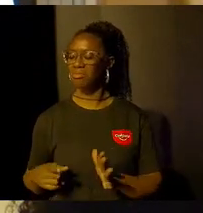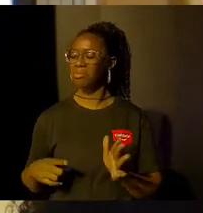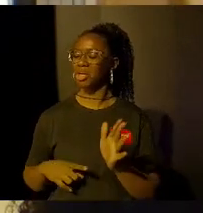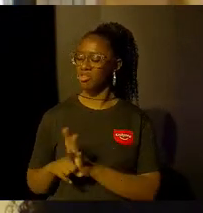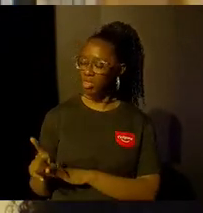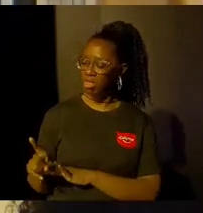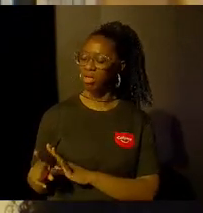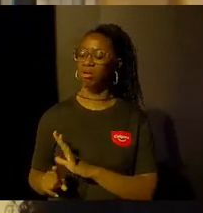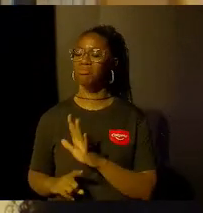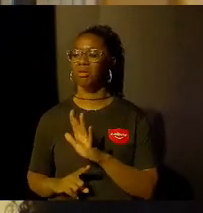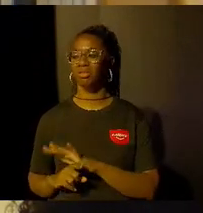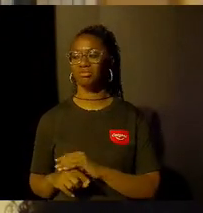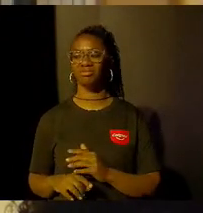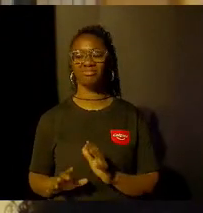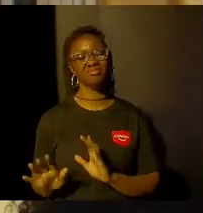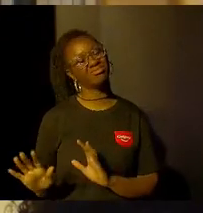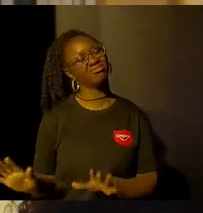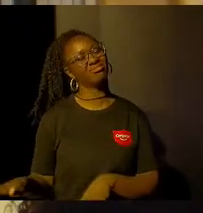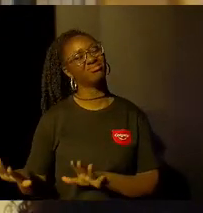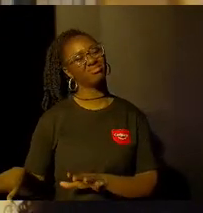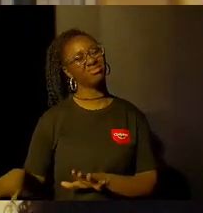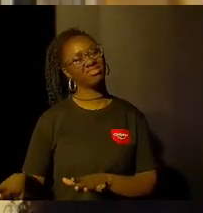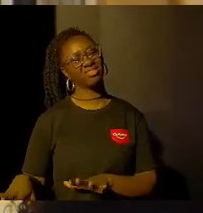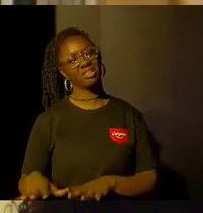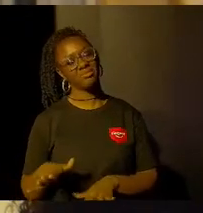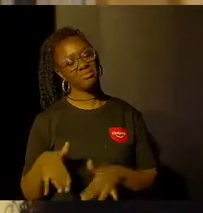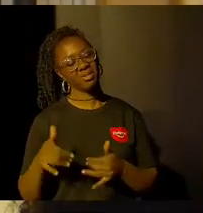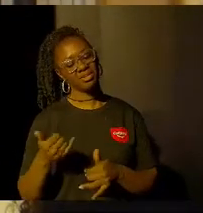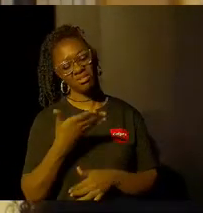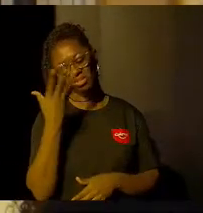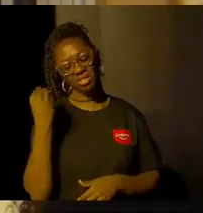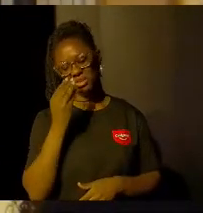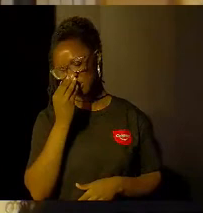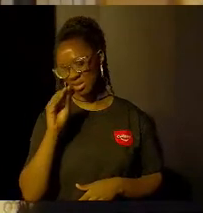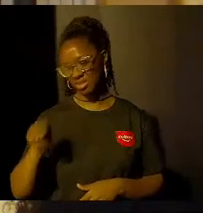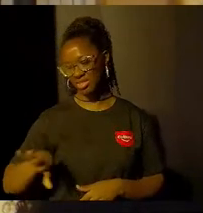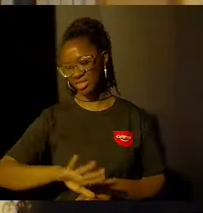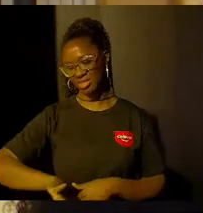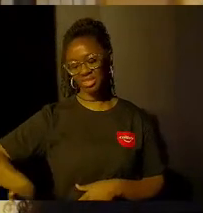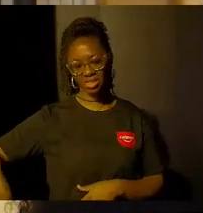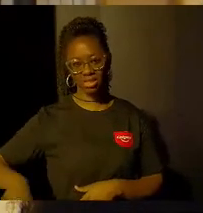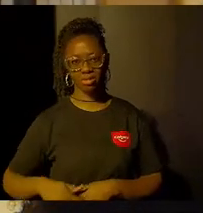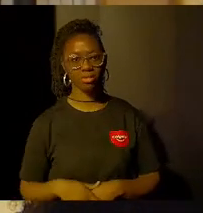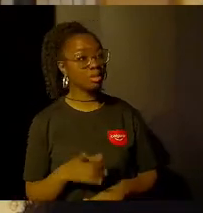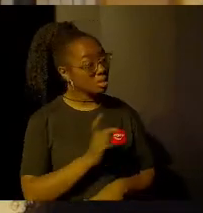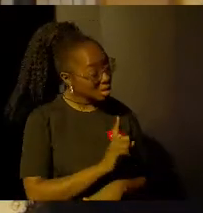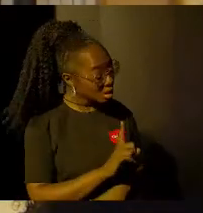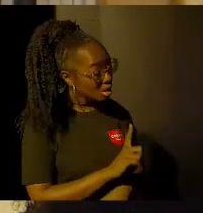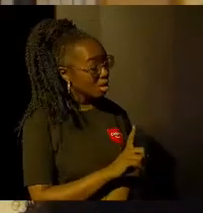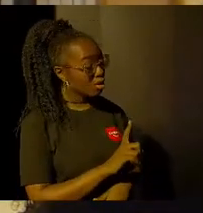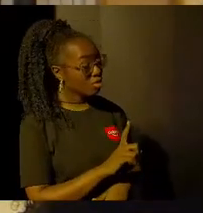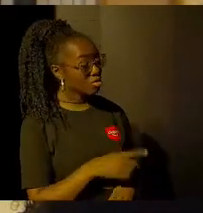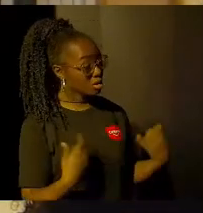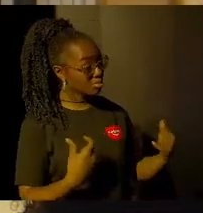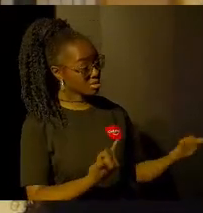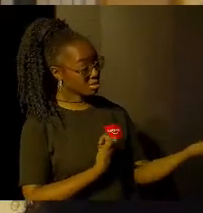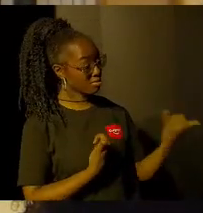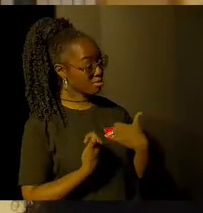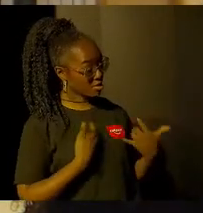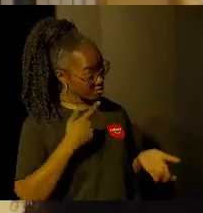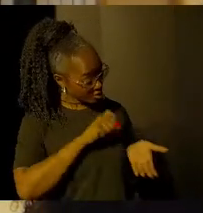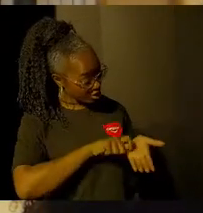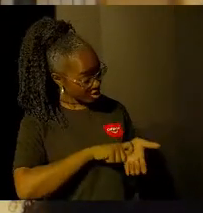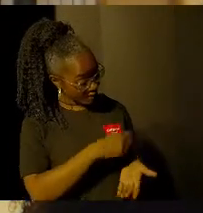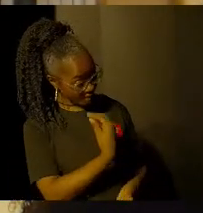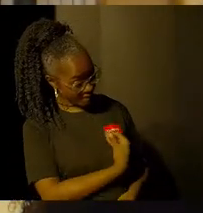e ela ficava não às vezes é melhor esquecer e tal não sei que ele falava Não vó mas a senhora fala vou escrever sua